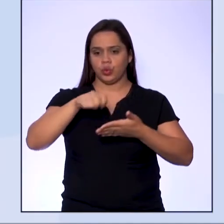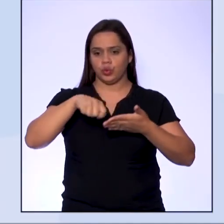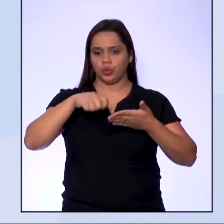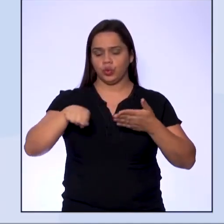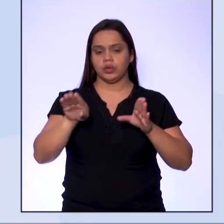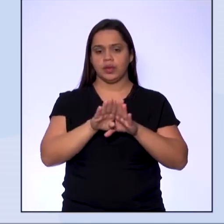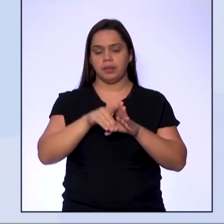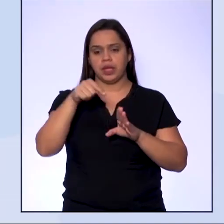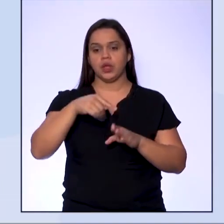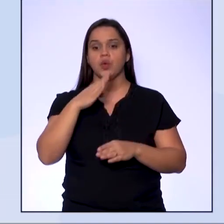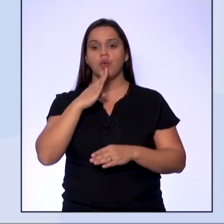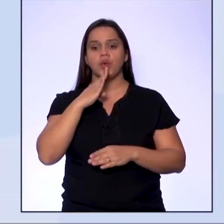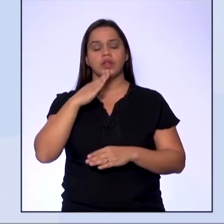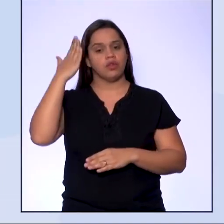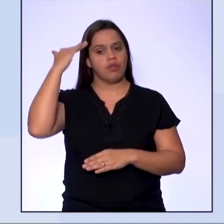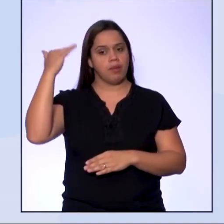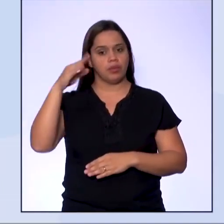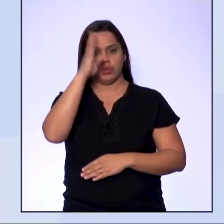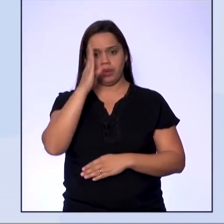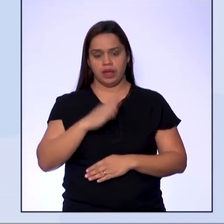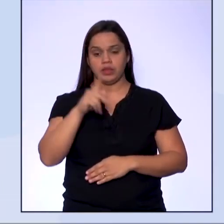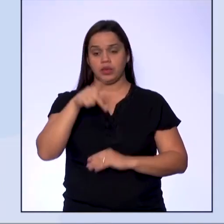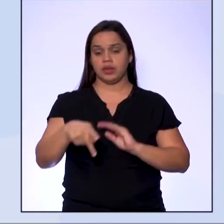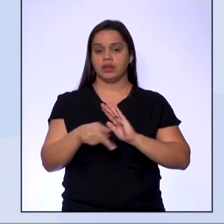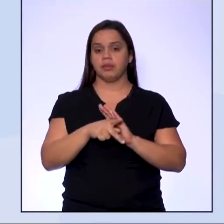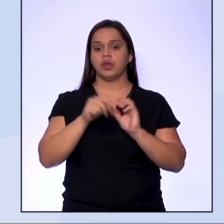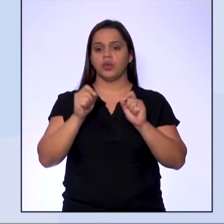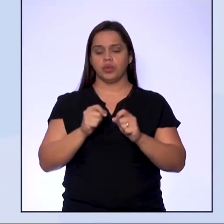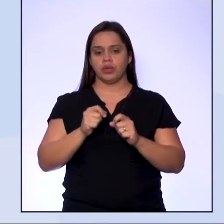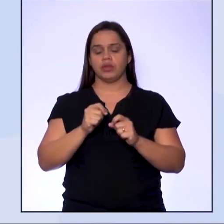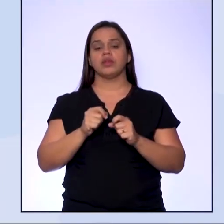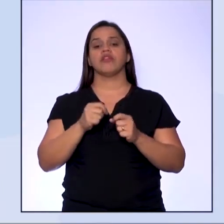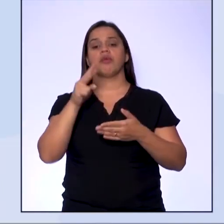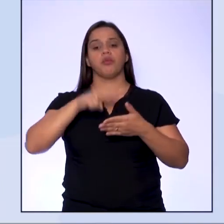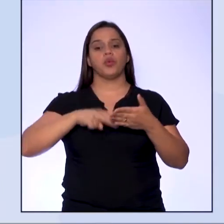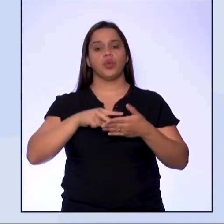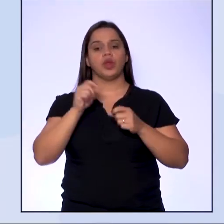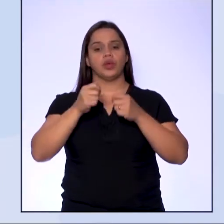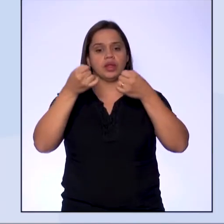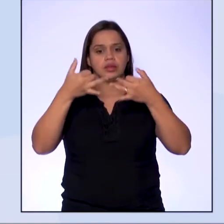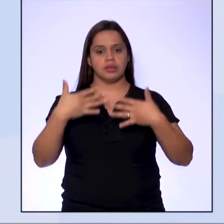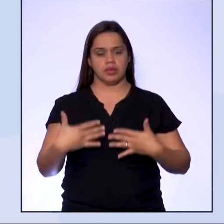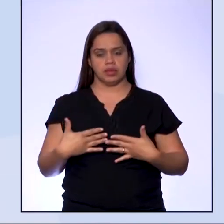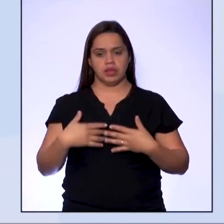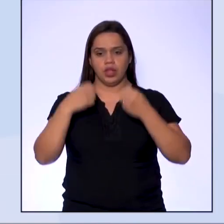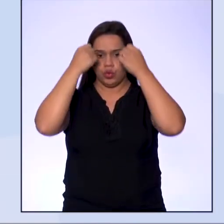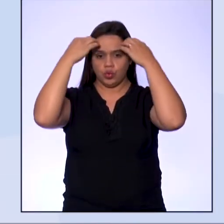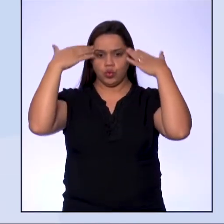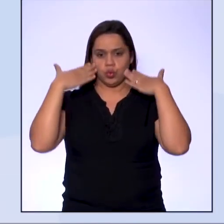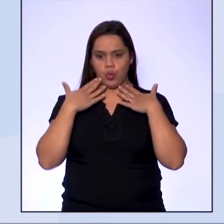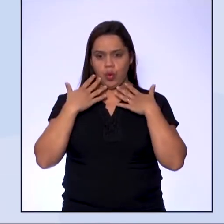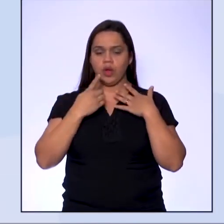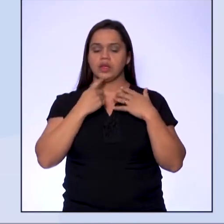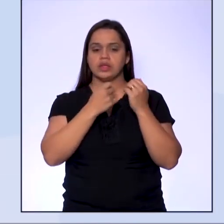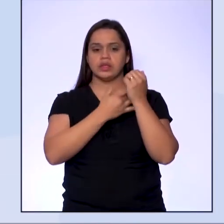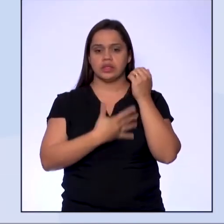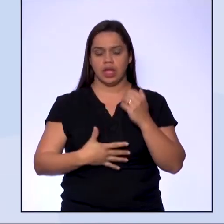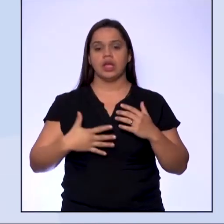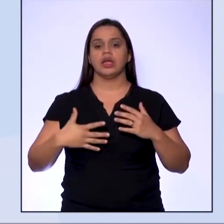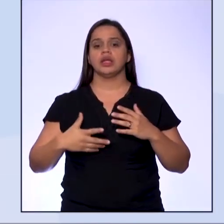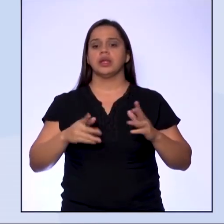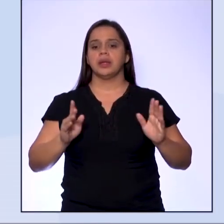conosco na tela, né, a sugestão da atividade complementar. A gente tem uma fotografia, né, que traz aí uma escultura